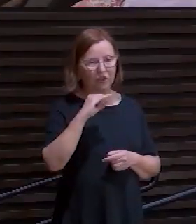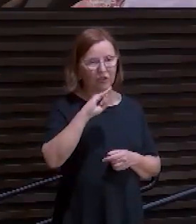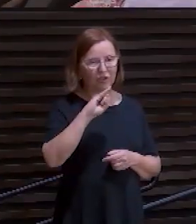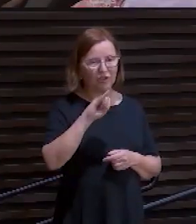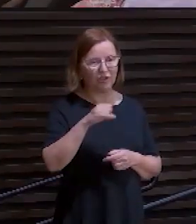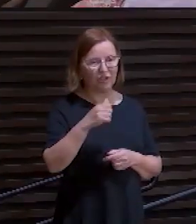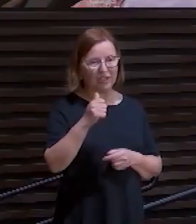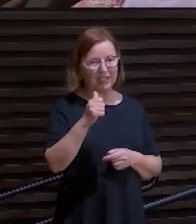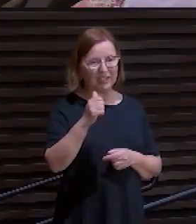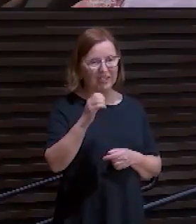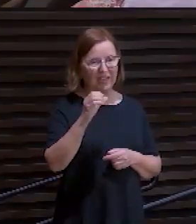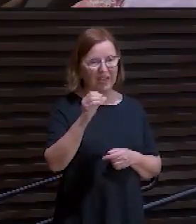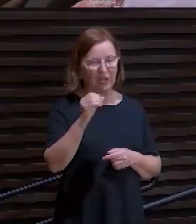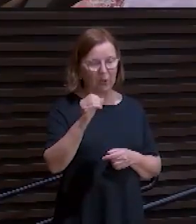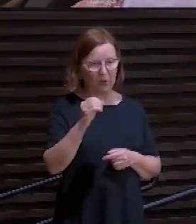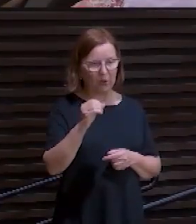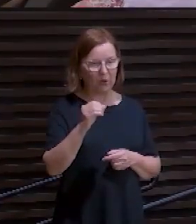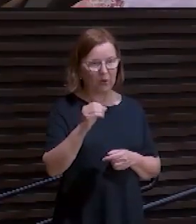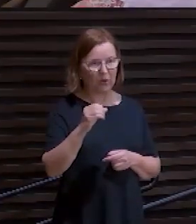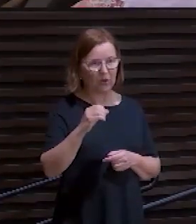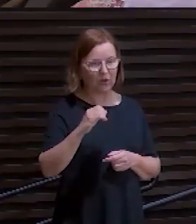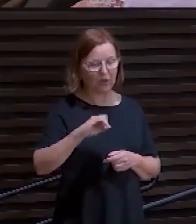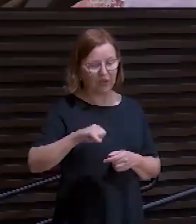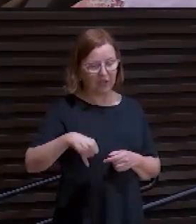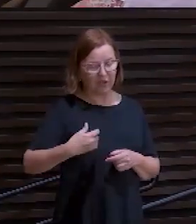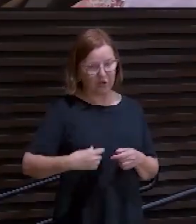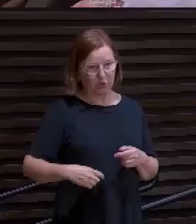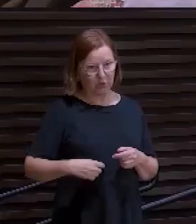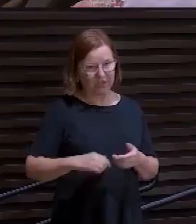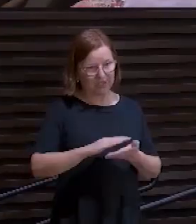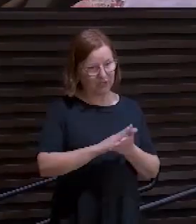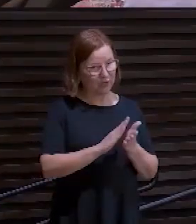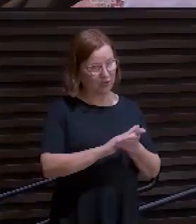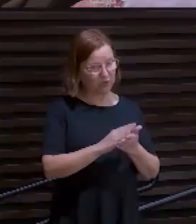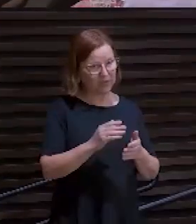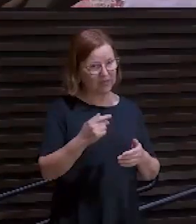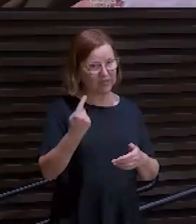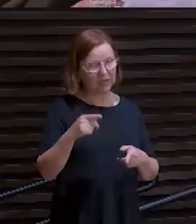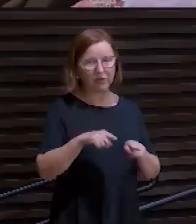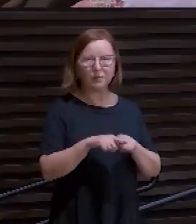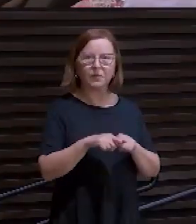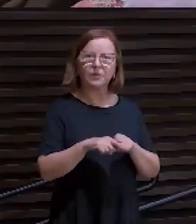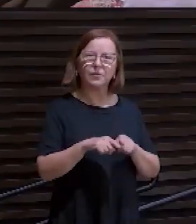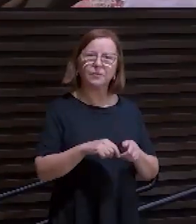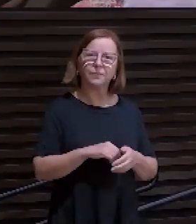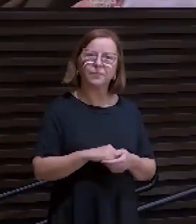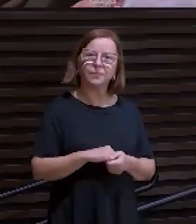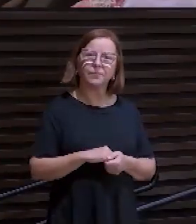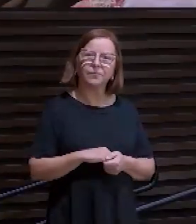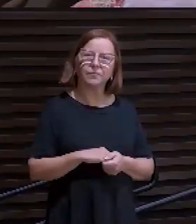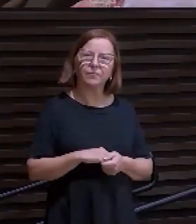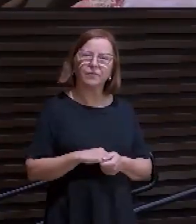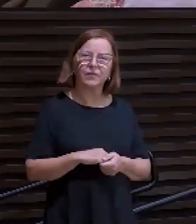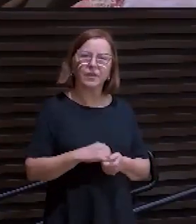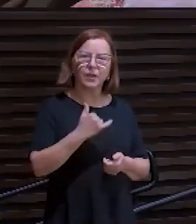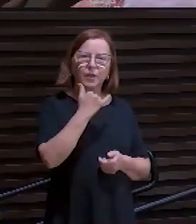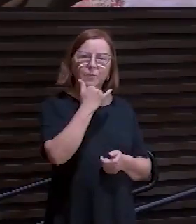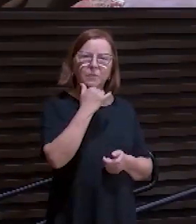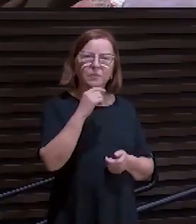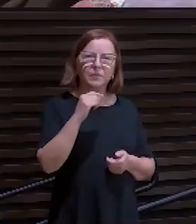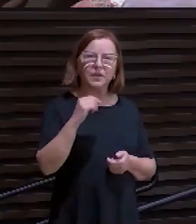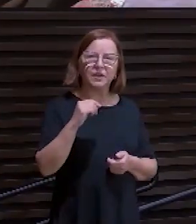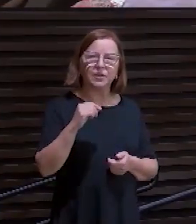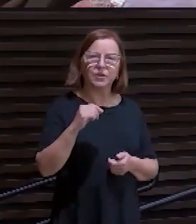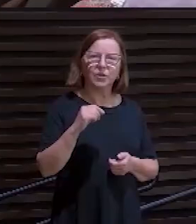Então, eles disseram, verso 17, observe: assim direis a José: perdoa, pois, a transgressão de teus irmãos e o seu pecado, porque